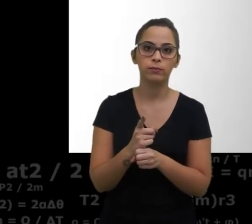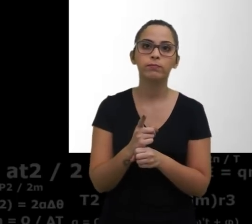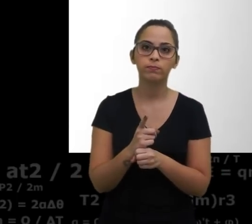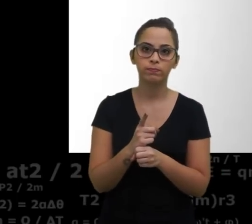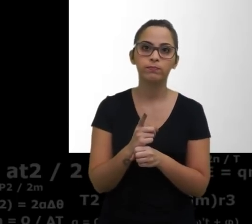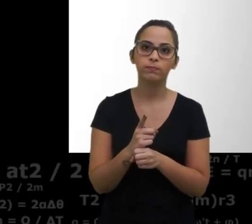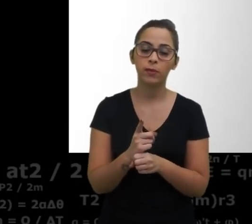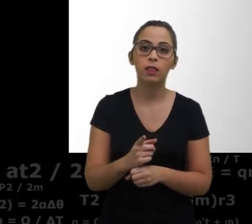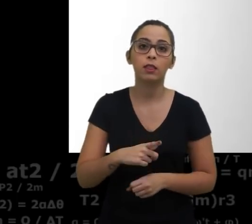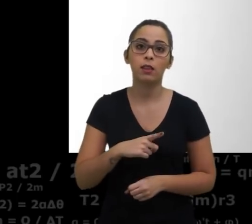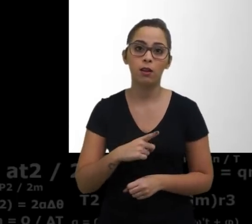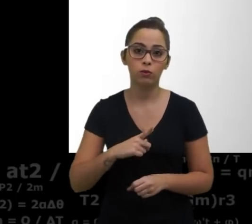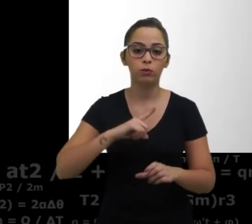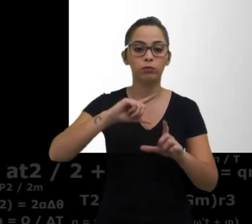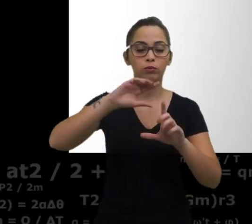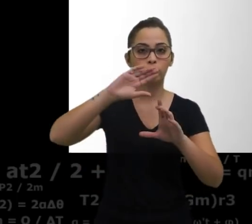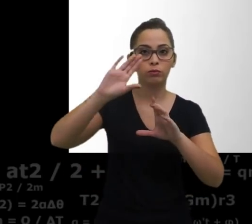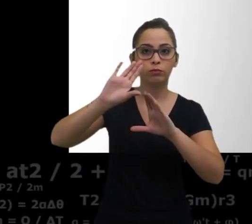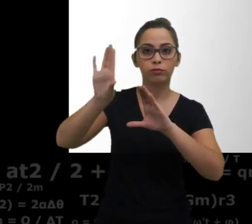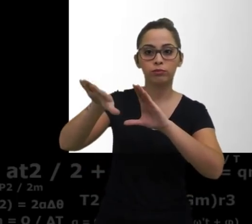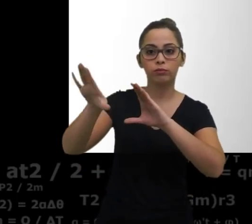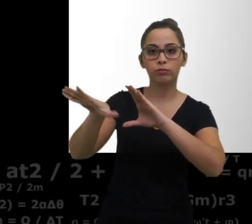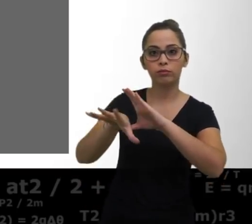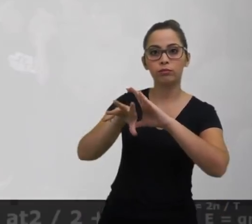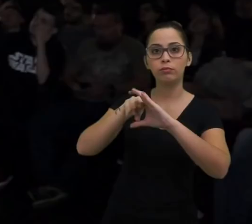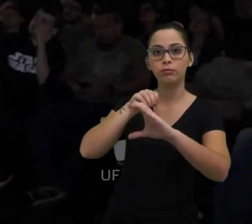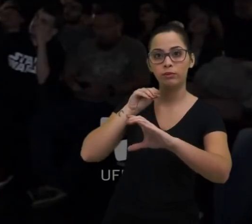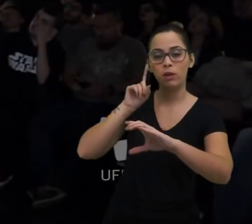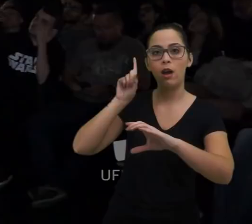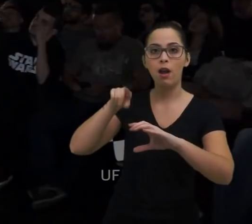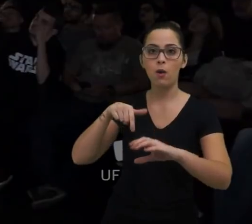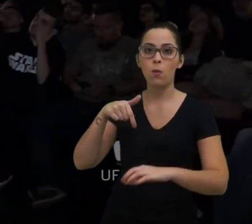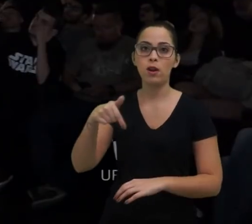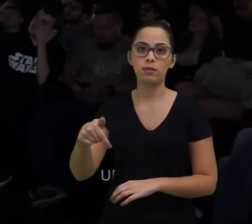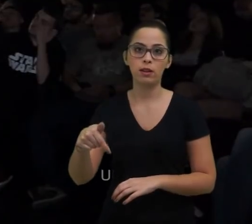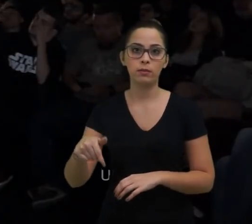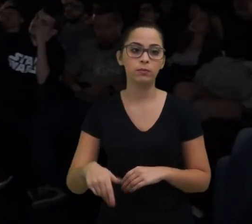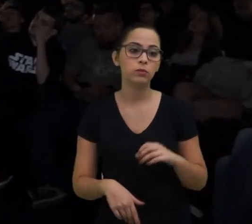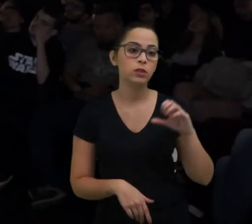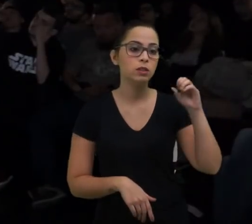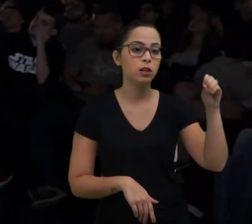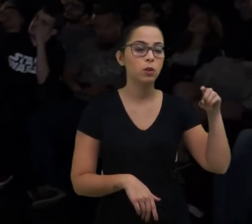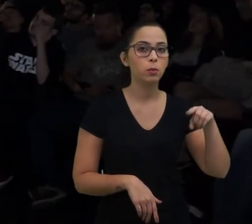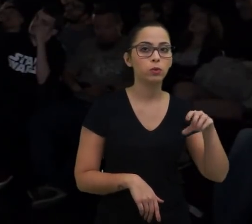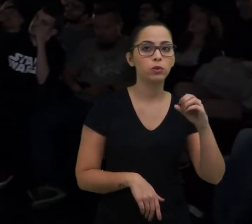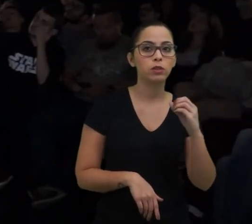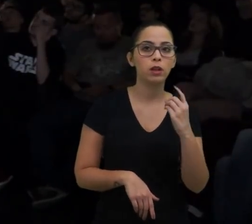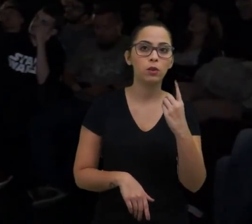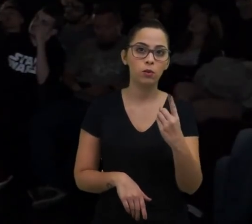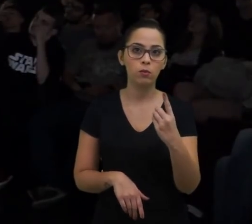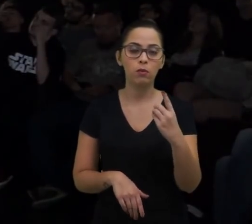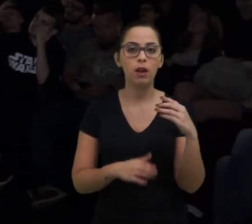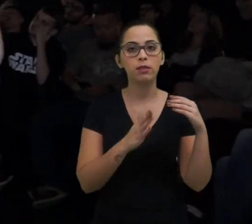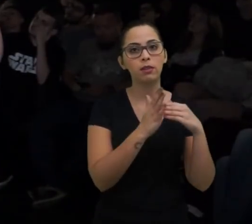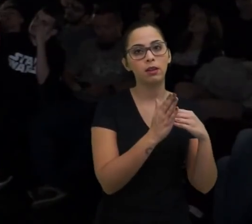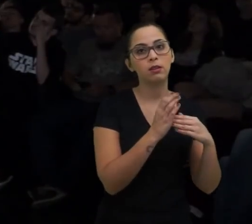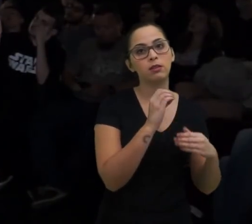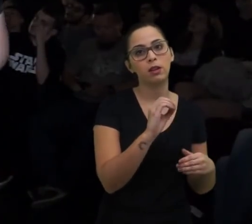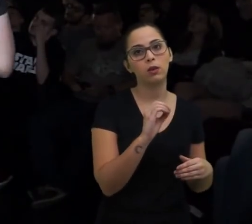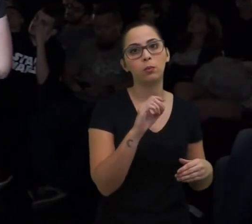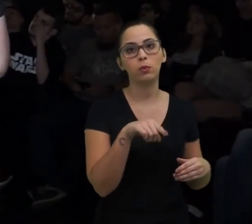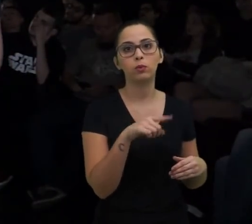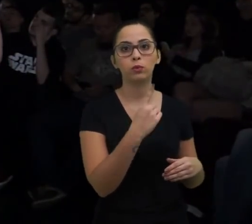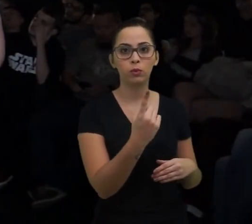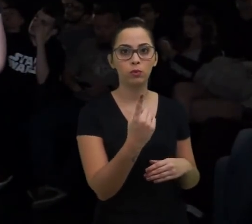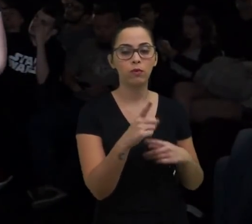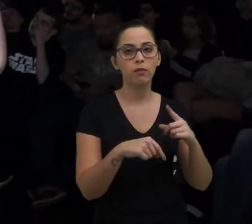essas liners aí é bem menos. Tá? E a Via Láctea é tão pouco que nem liner é. Tá? Então,